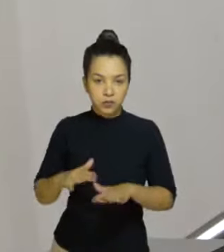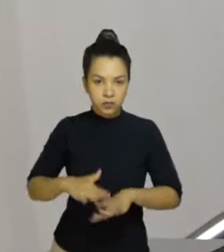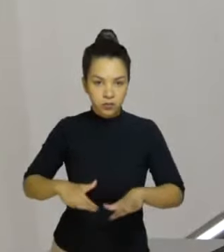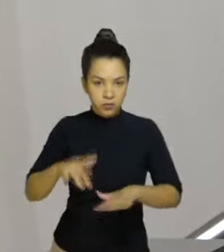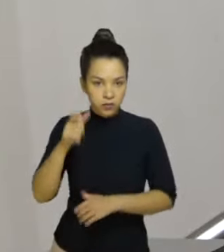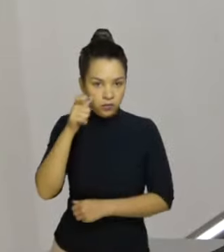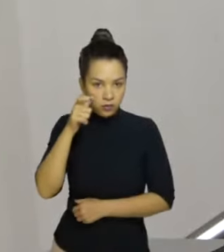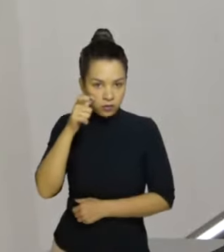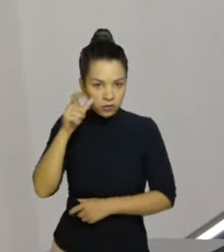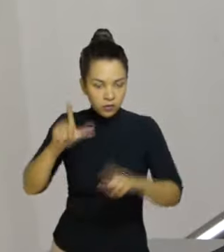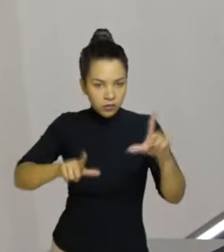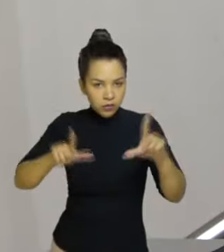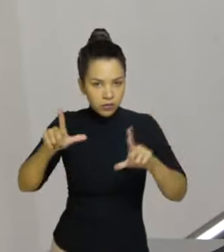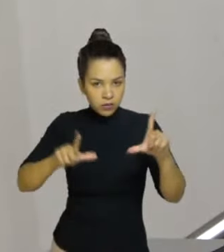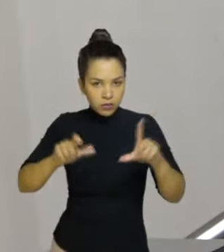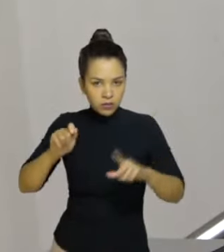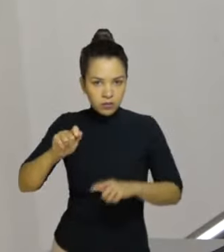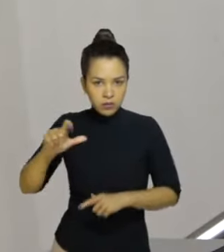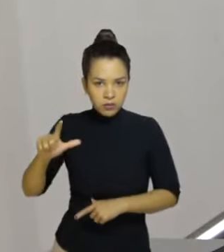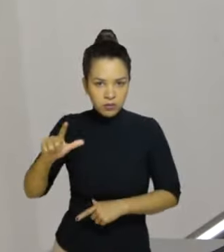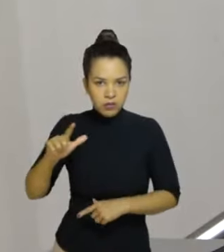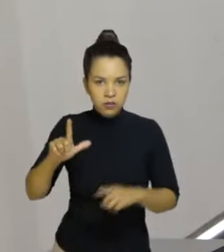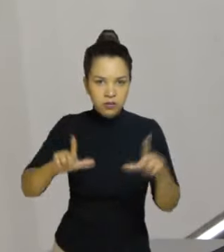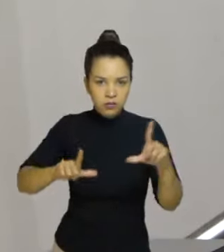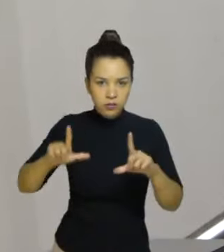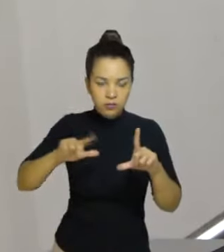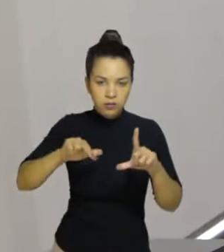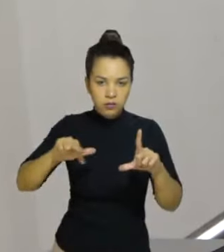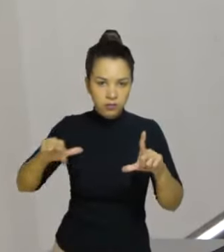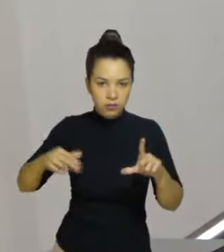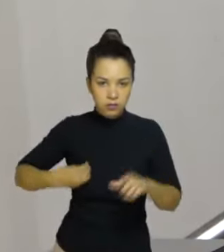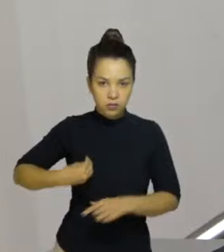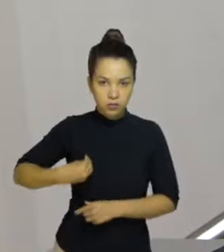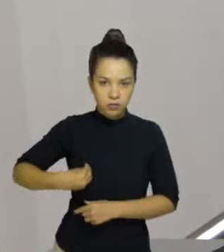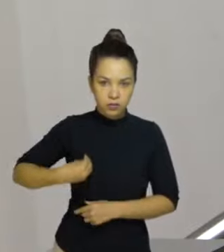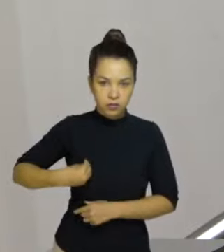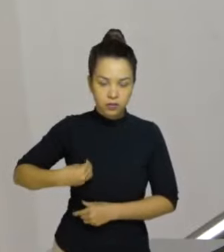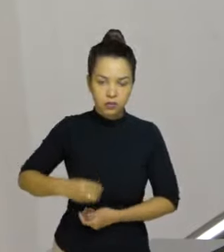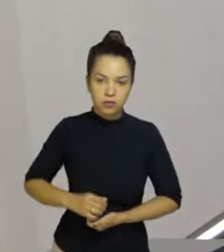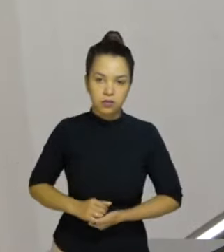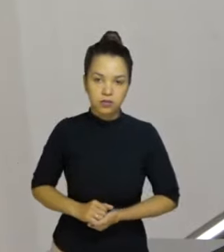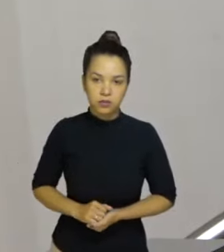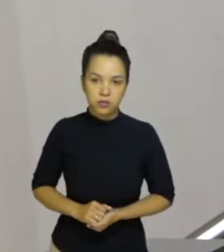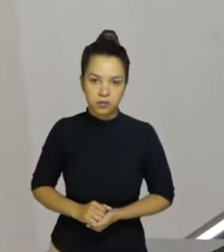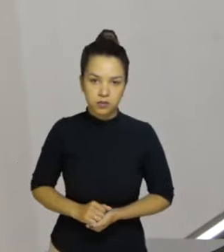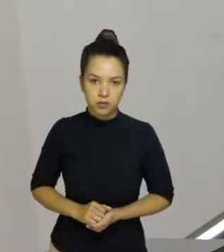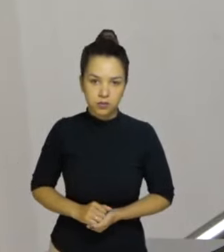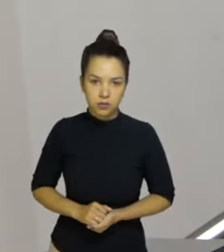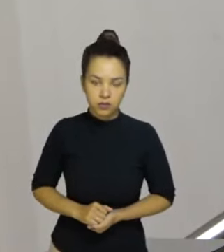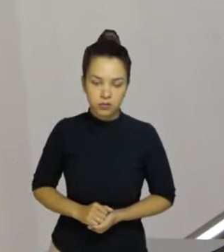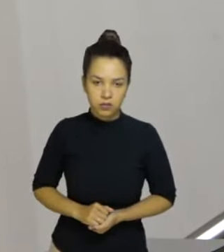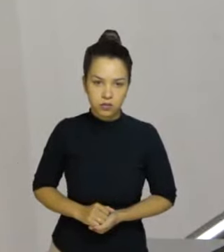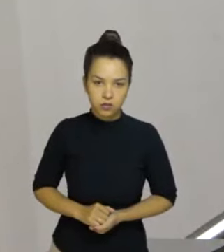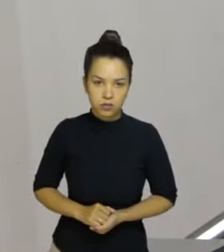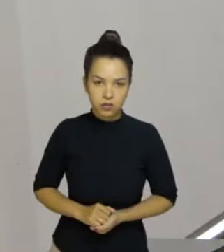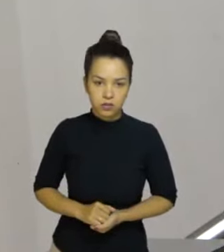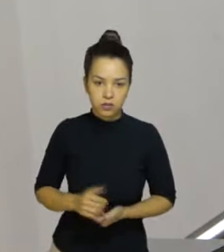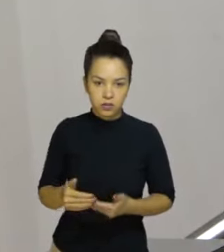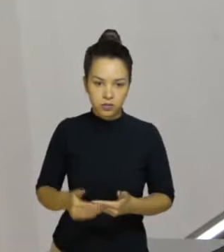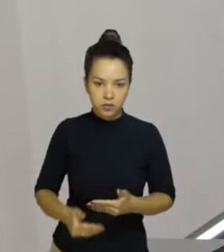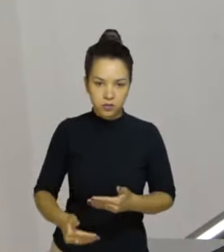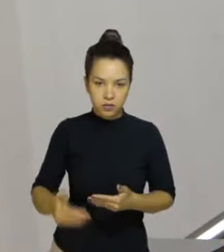acompanham pela TV UAU, pela imprensa que aqui se encontra, eu quero, senhor presidente, iniciar.